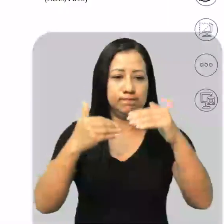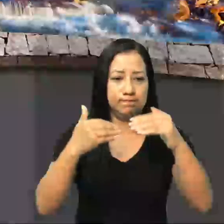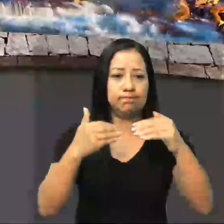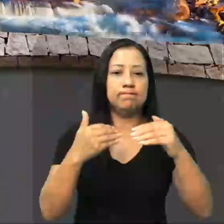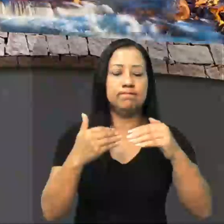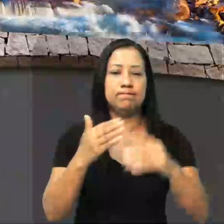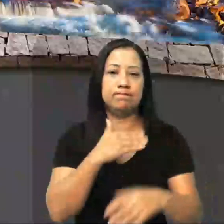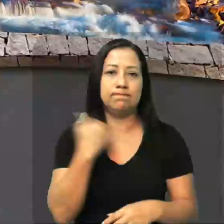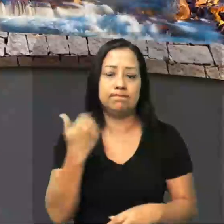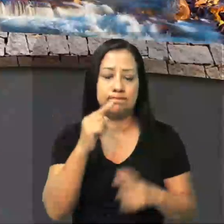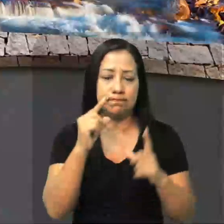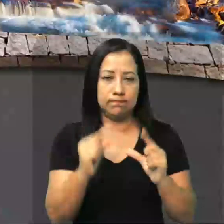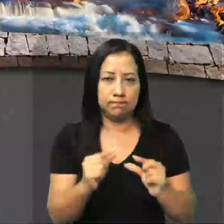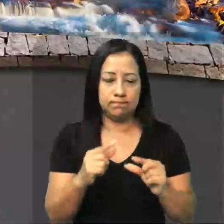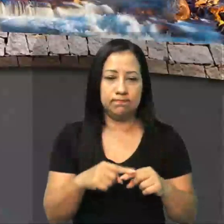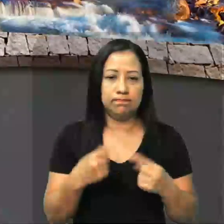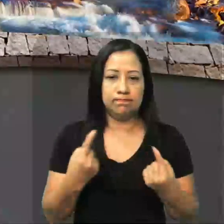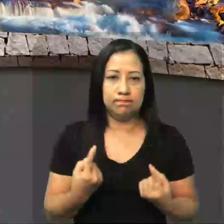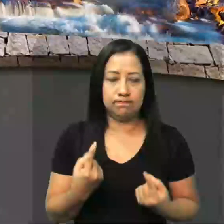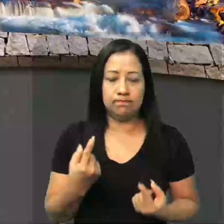teve o que era denominado de explosão